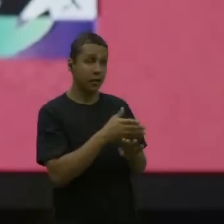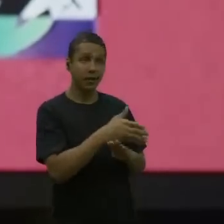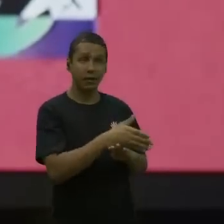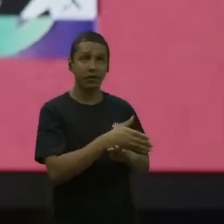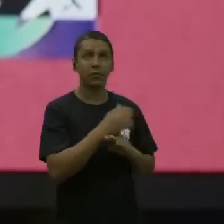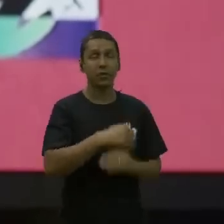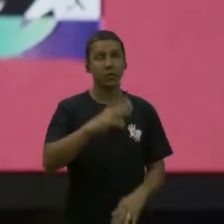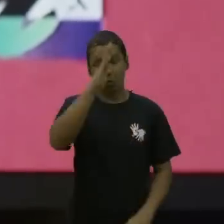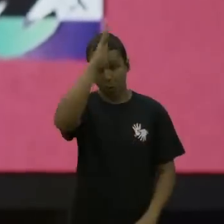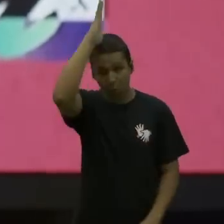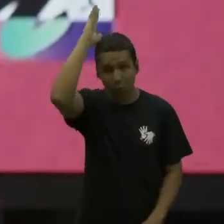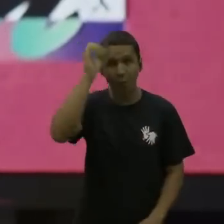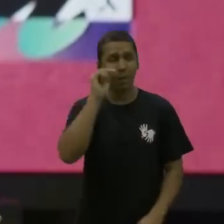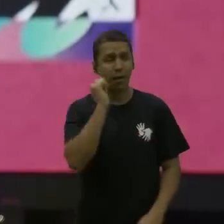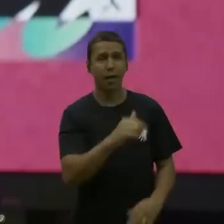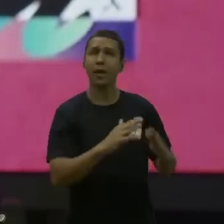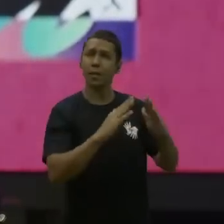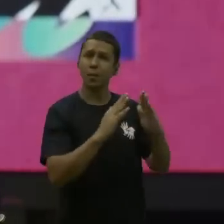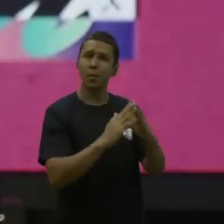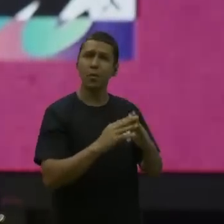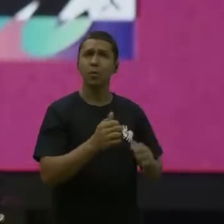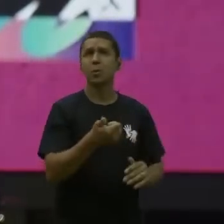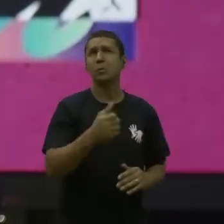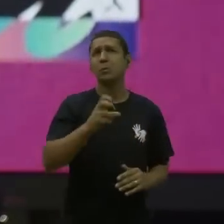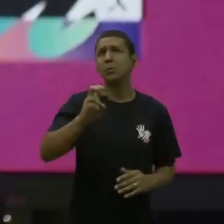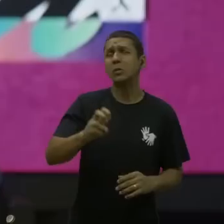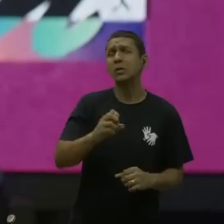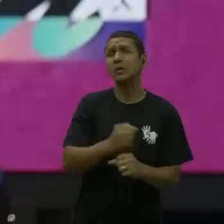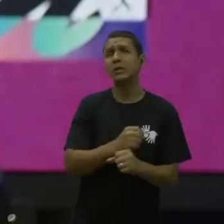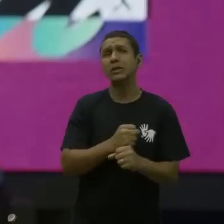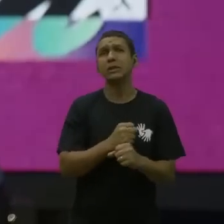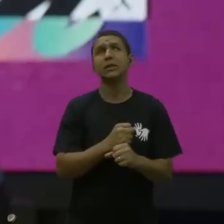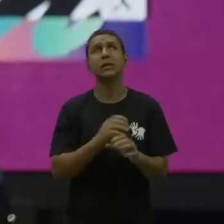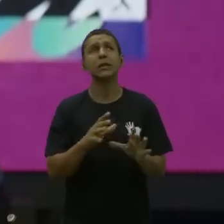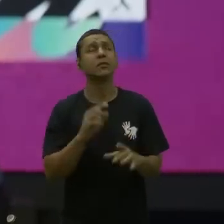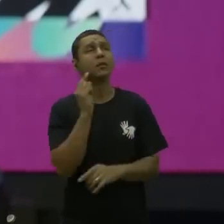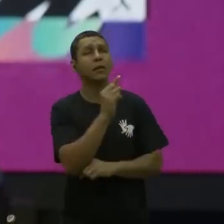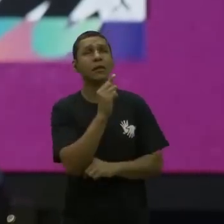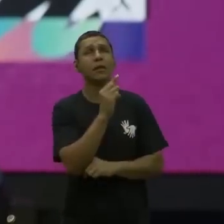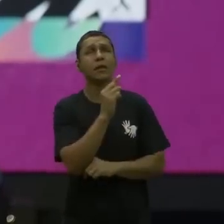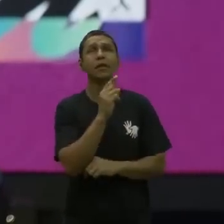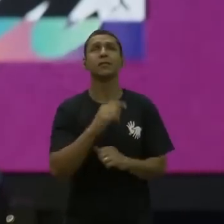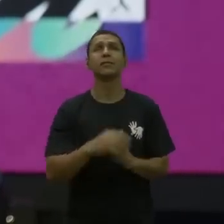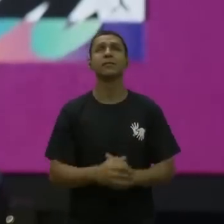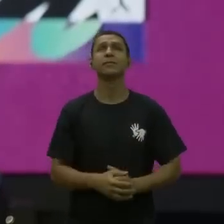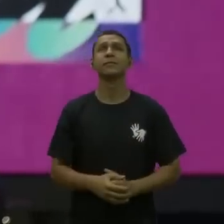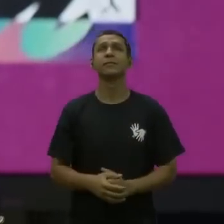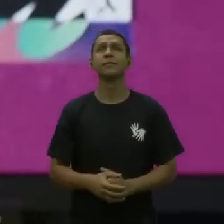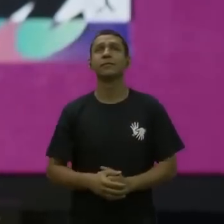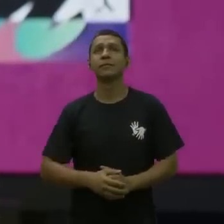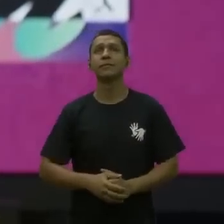ela morou por 15 anos lá. Eu não sei se ela veio de Xerém também. Veio não, né?